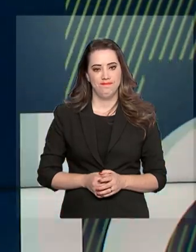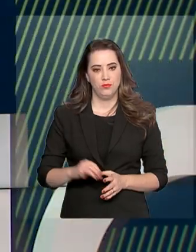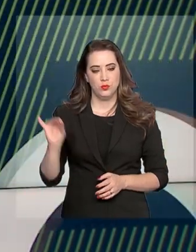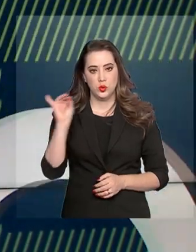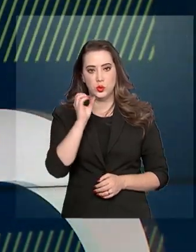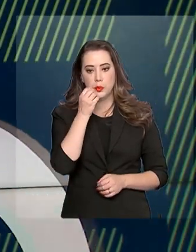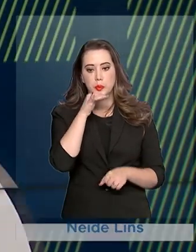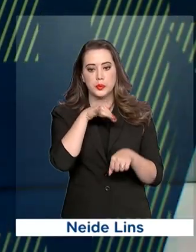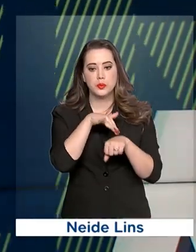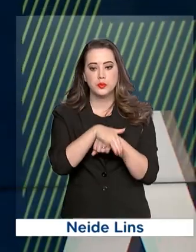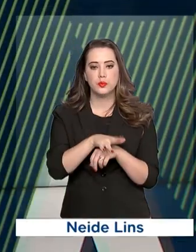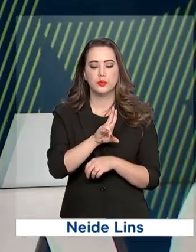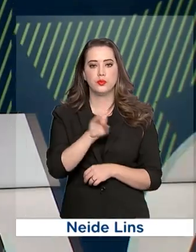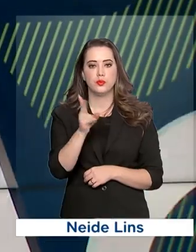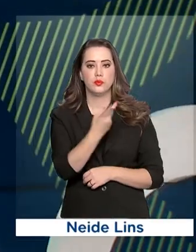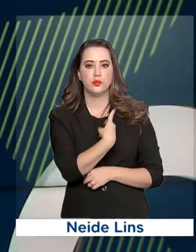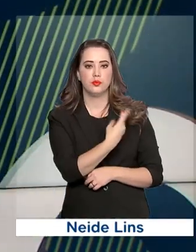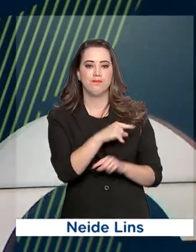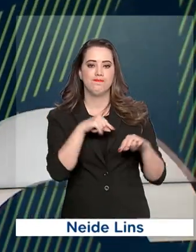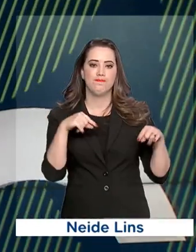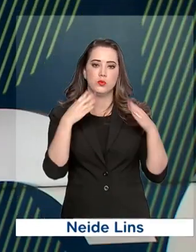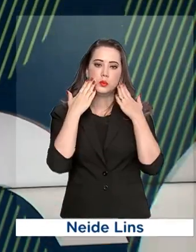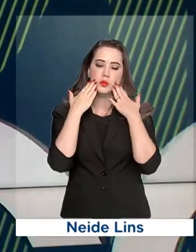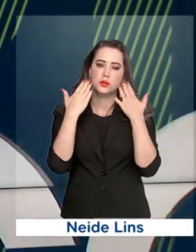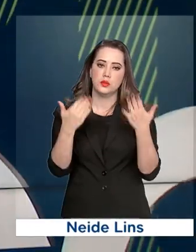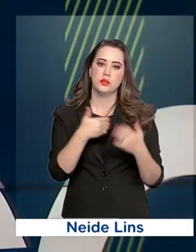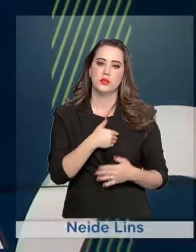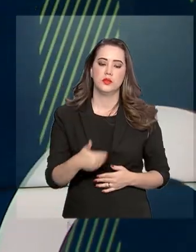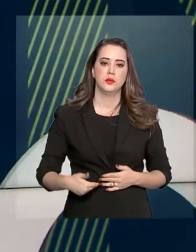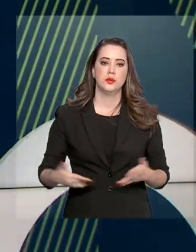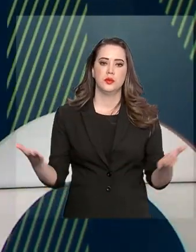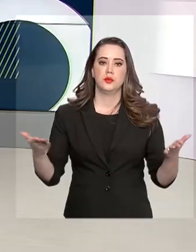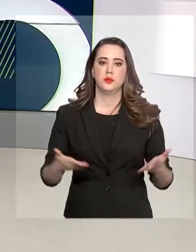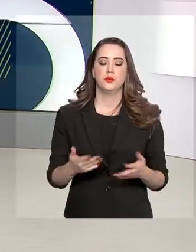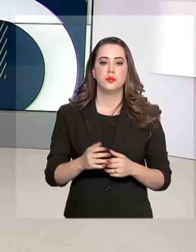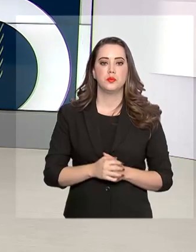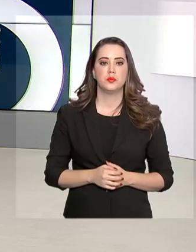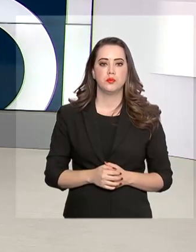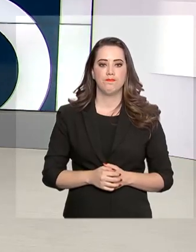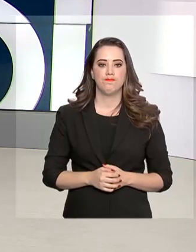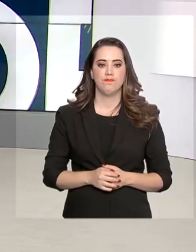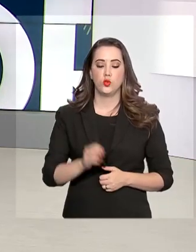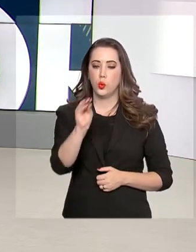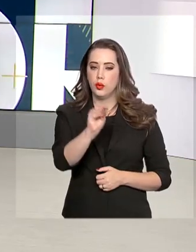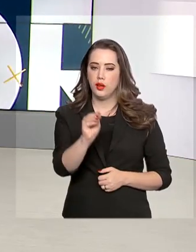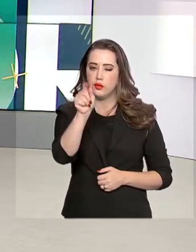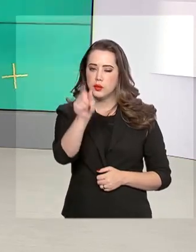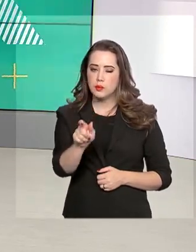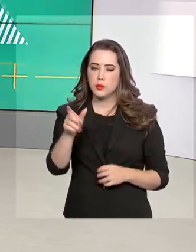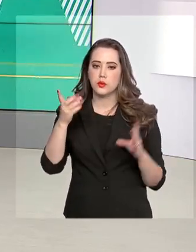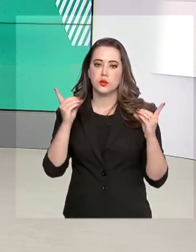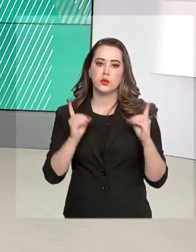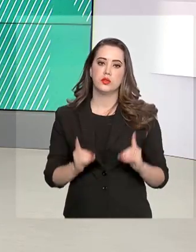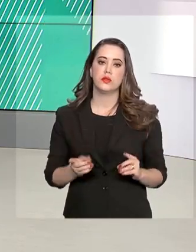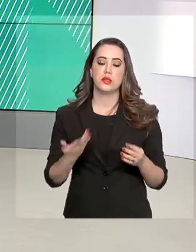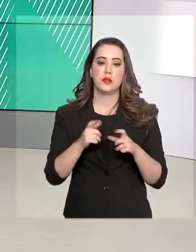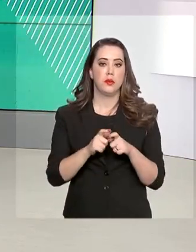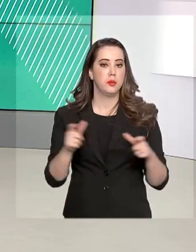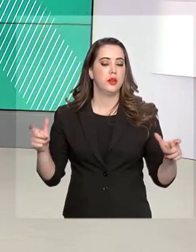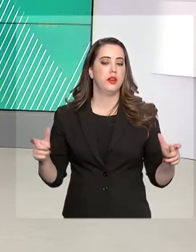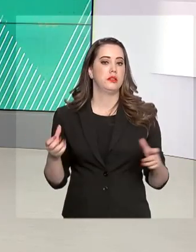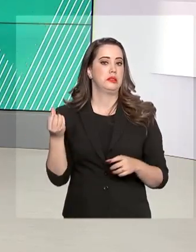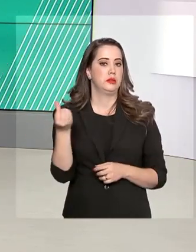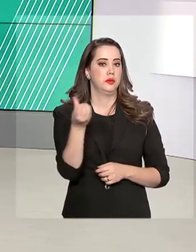Boa noite, eu, Roberto Camargo, já estou de volta com o governo agora. O atendimento a pessoas com deficiência vai ser